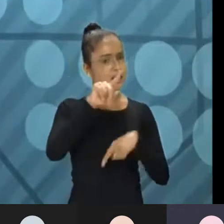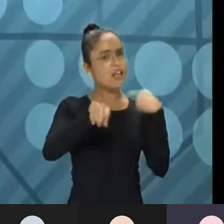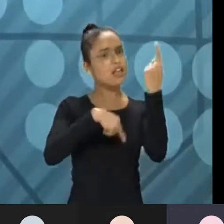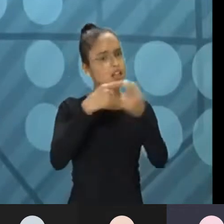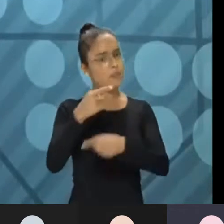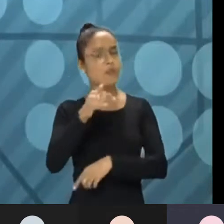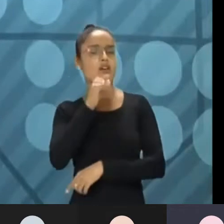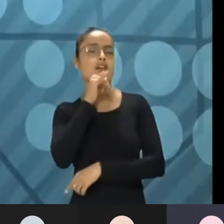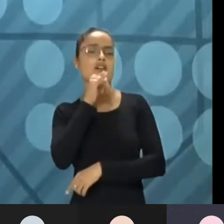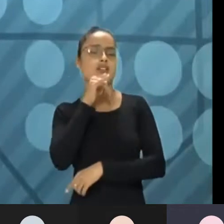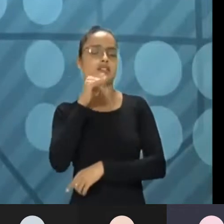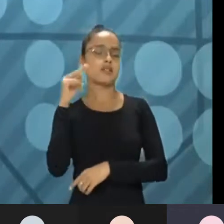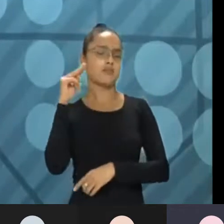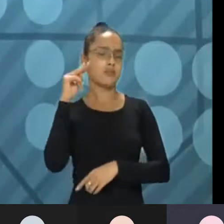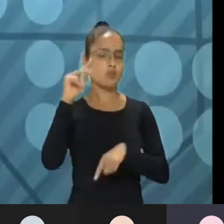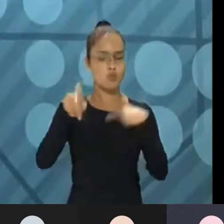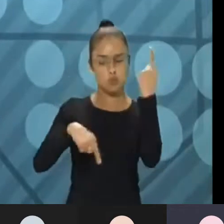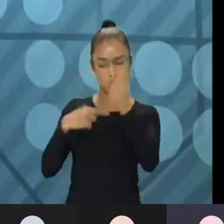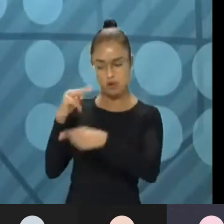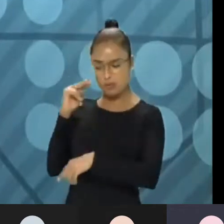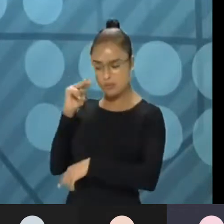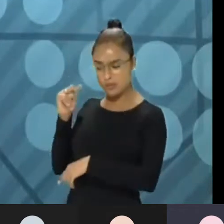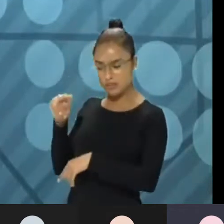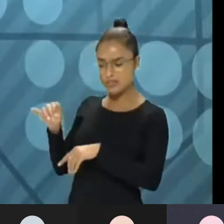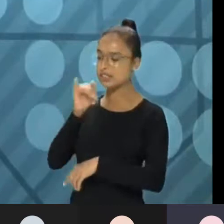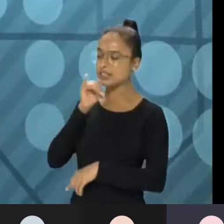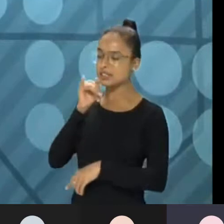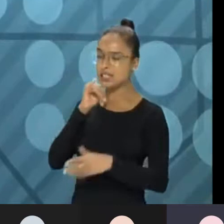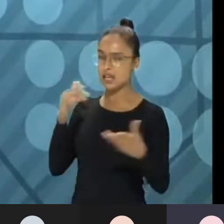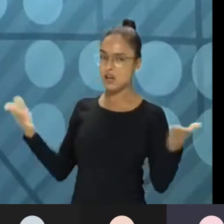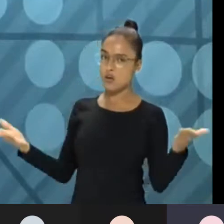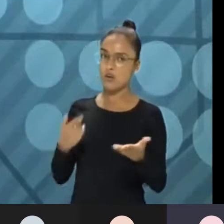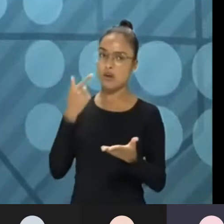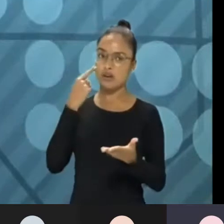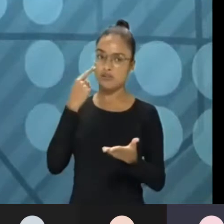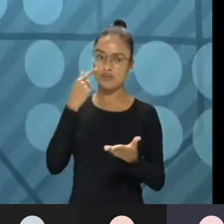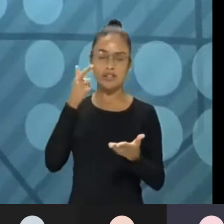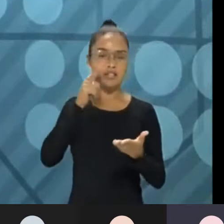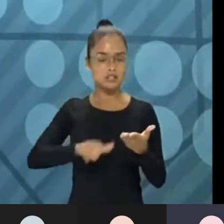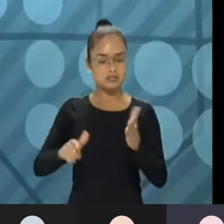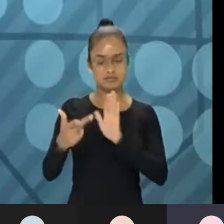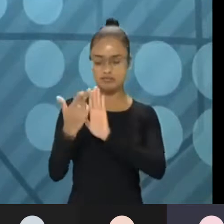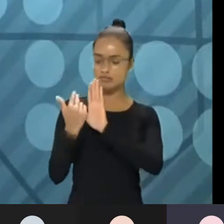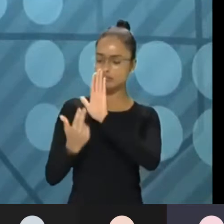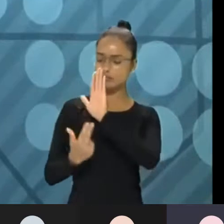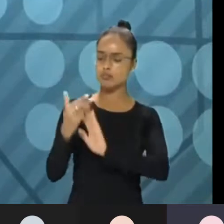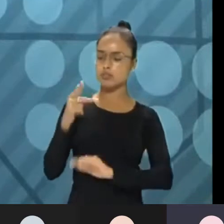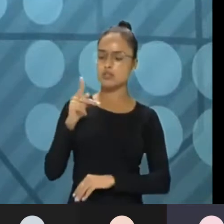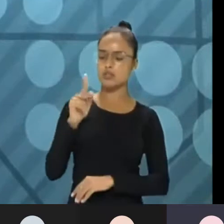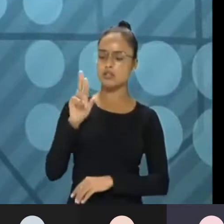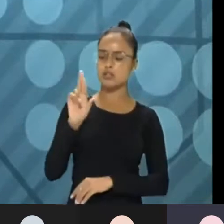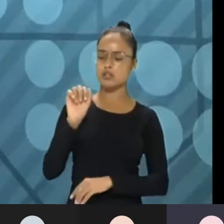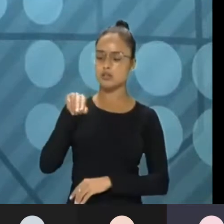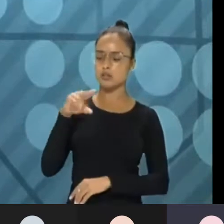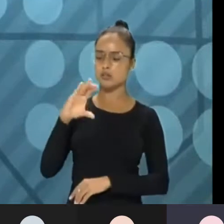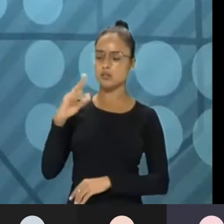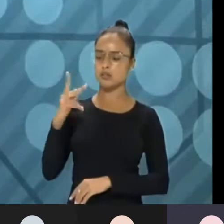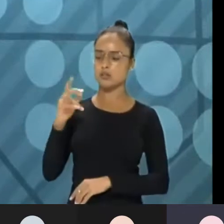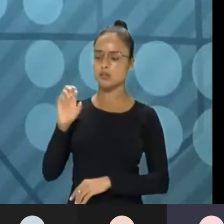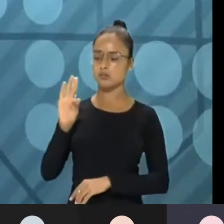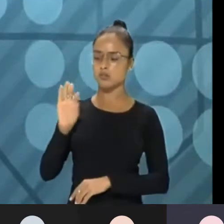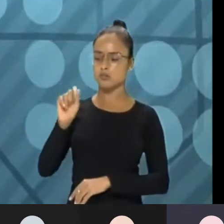que eu recomendo que você visualize, então, a exemplificação. Agora, nós vamos voltar para a prancheta e eu vou mostrar para você como que